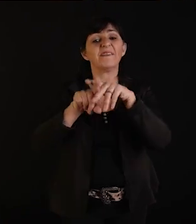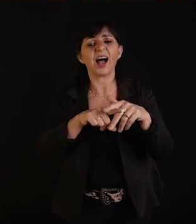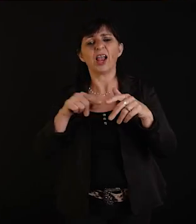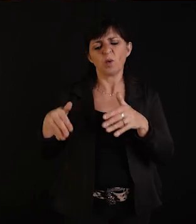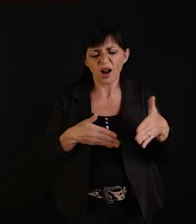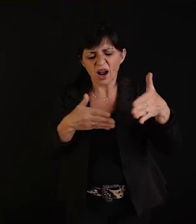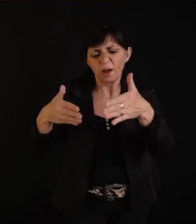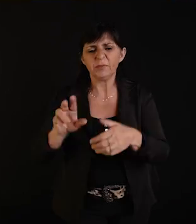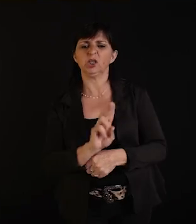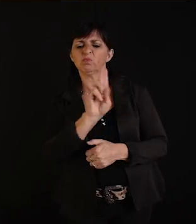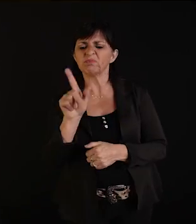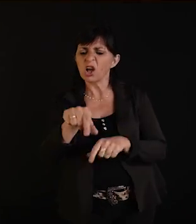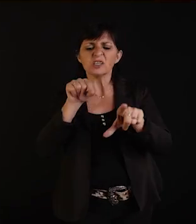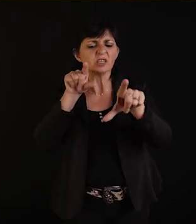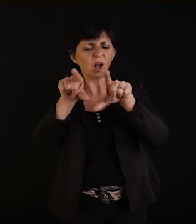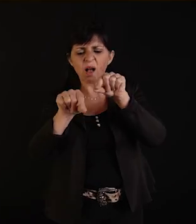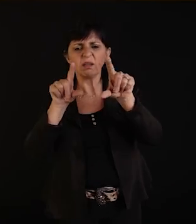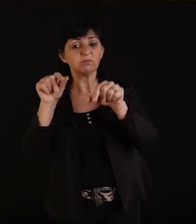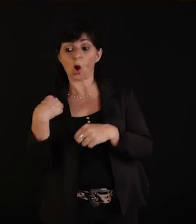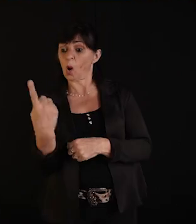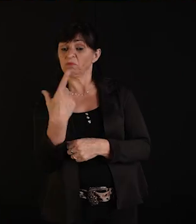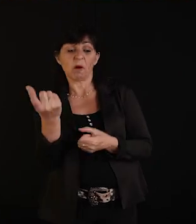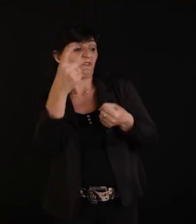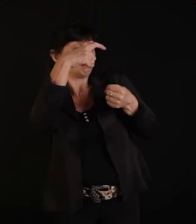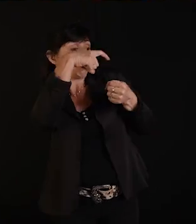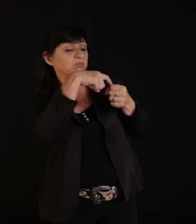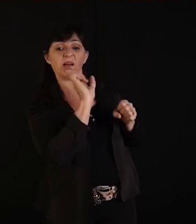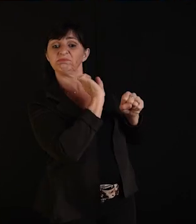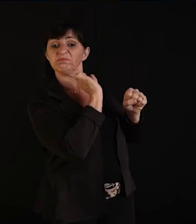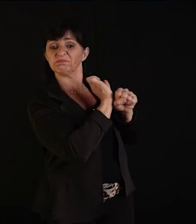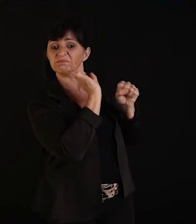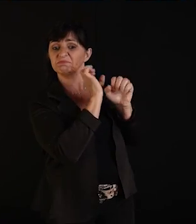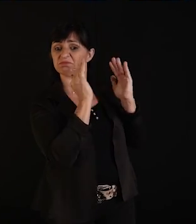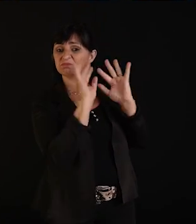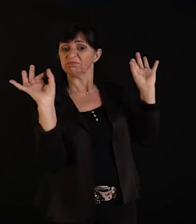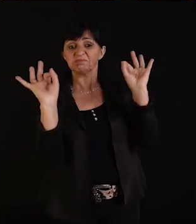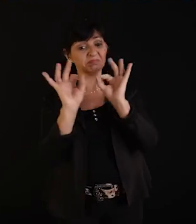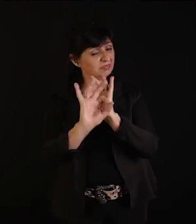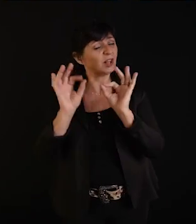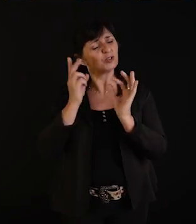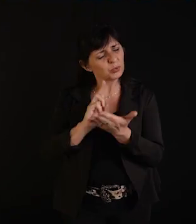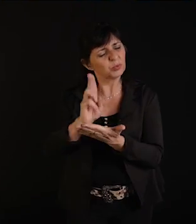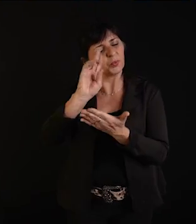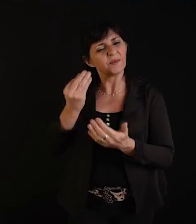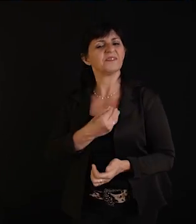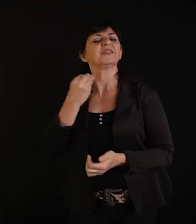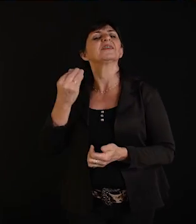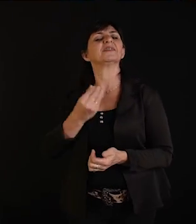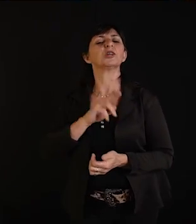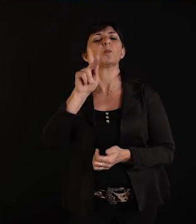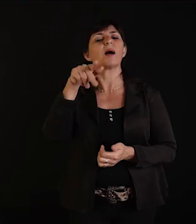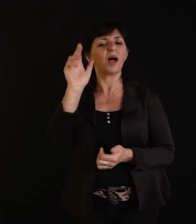faz. Quem não tem pra quem voltar, só deixa a poeira pra trás. Upa, upa, meu cavalo,